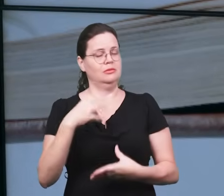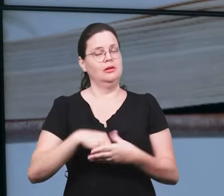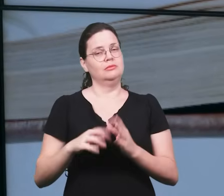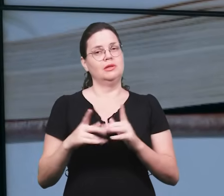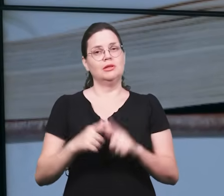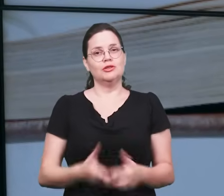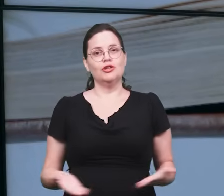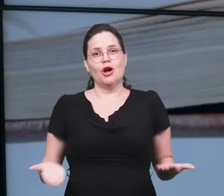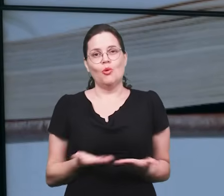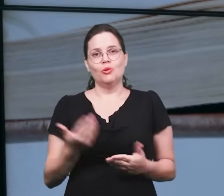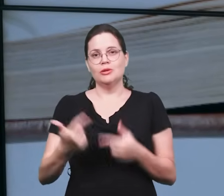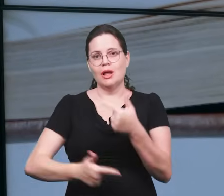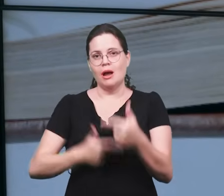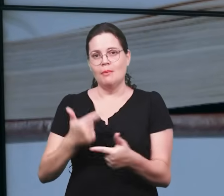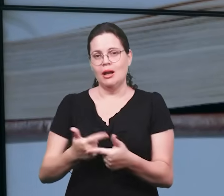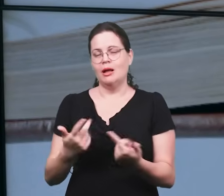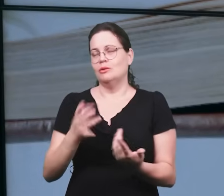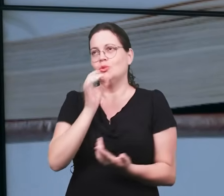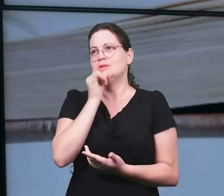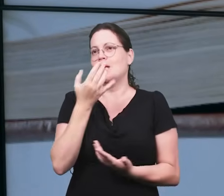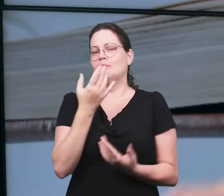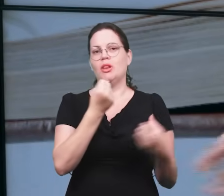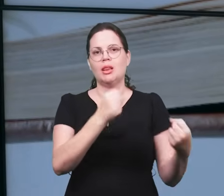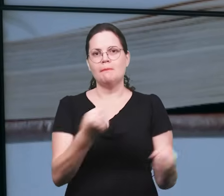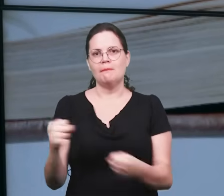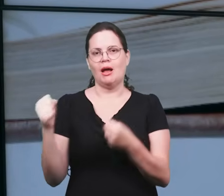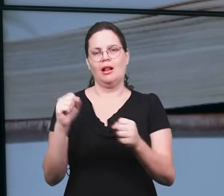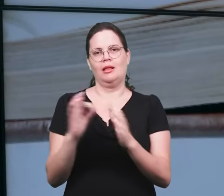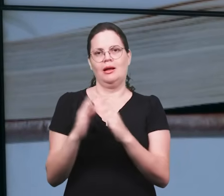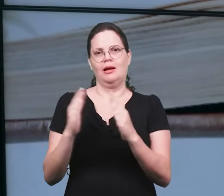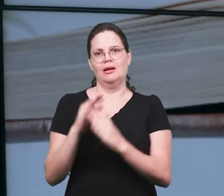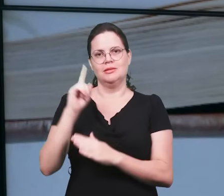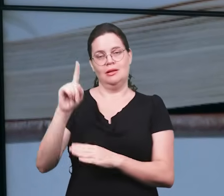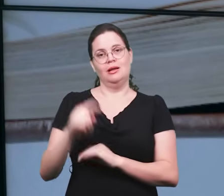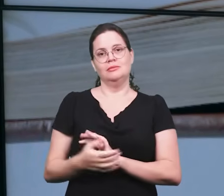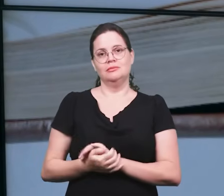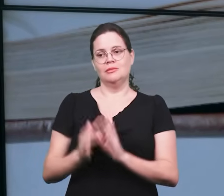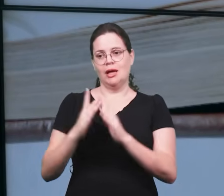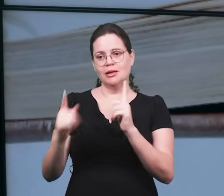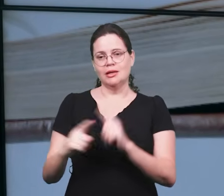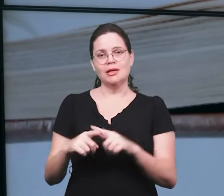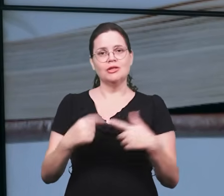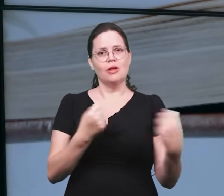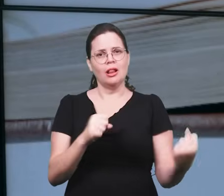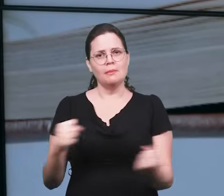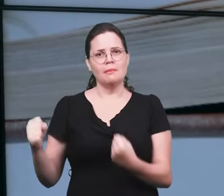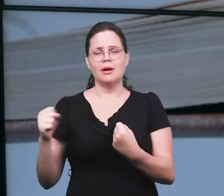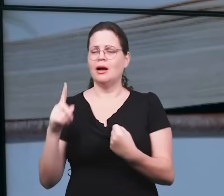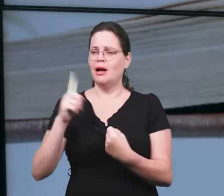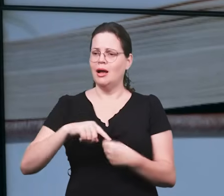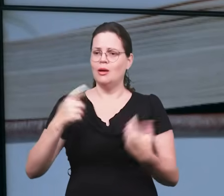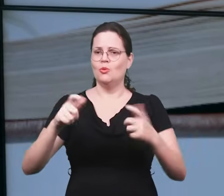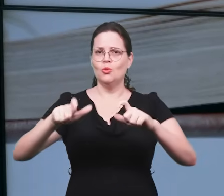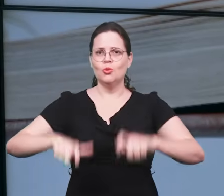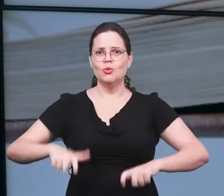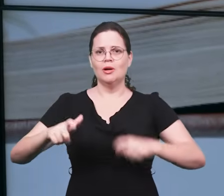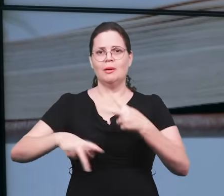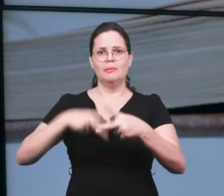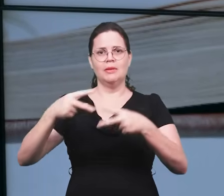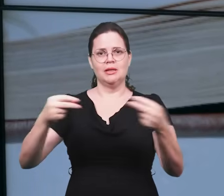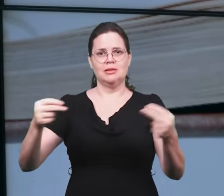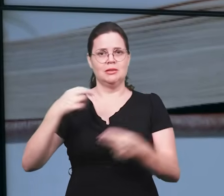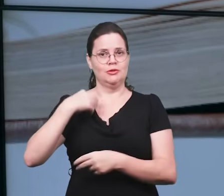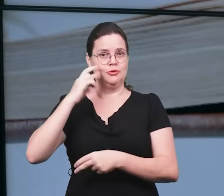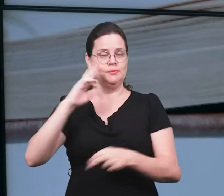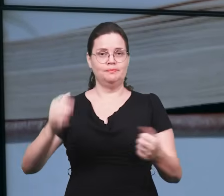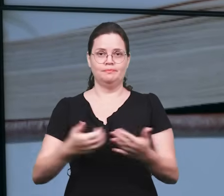do Senhor, cuidar ali daquele lugar que o Senhor nos deu como um presente para que os irmãos